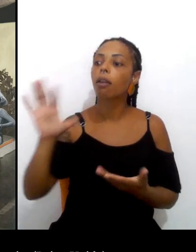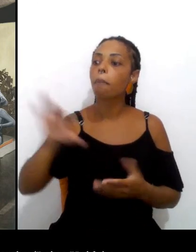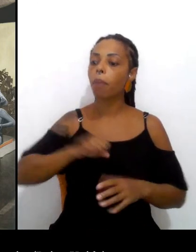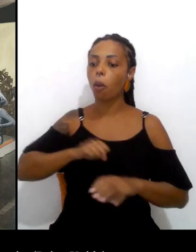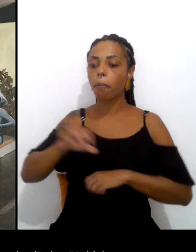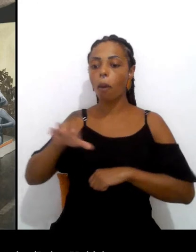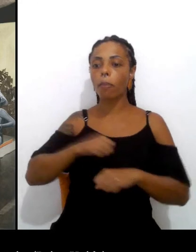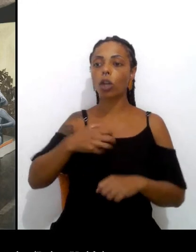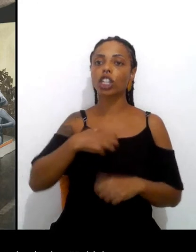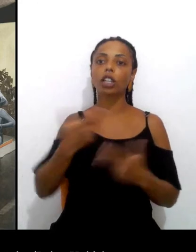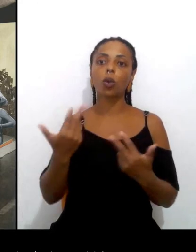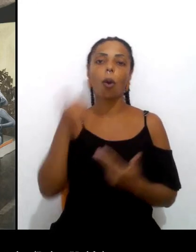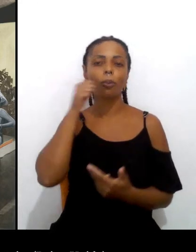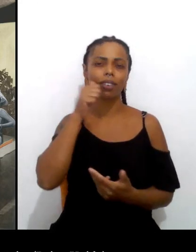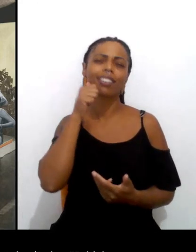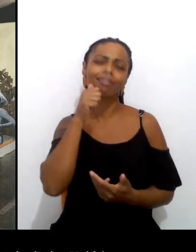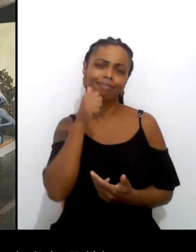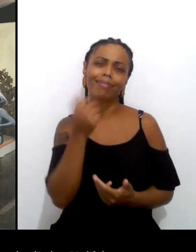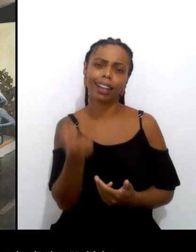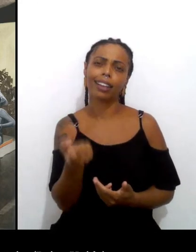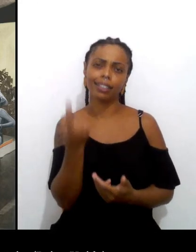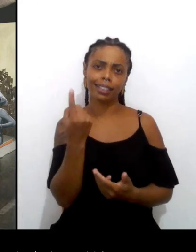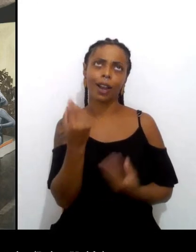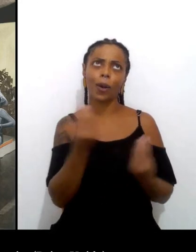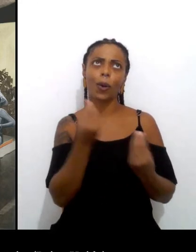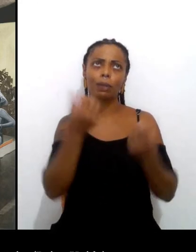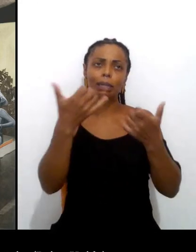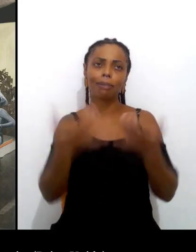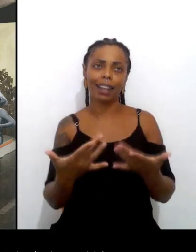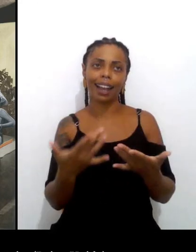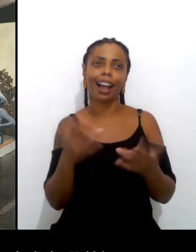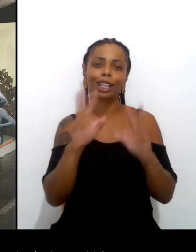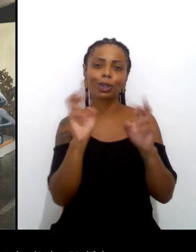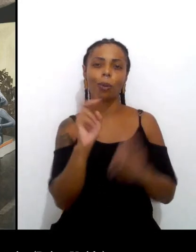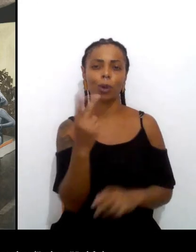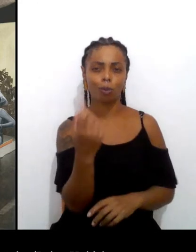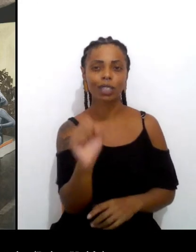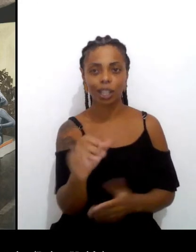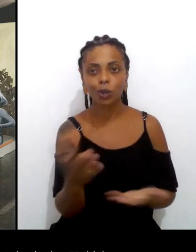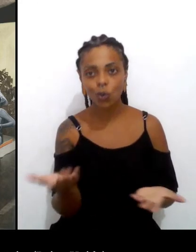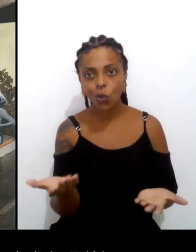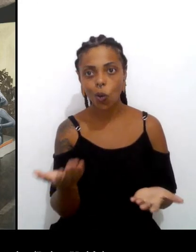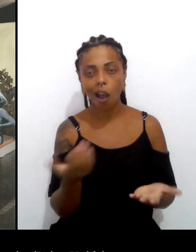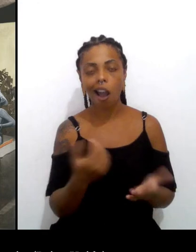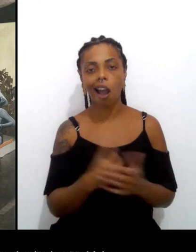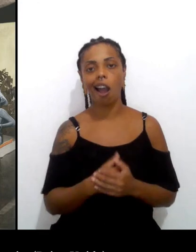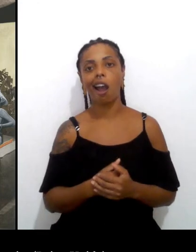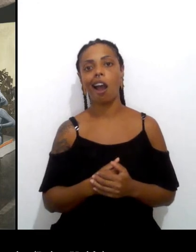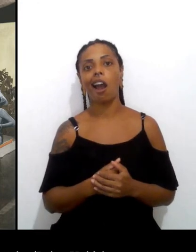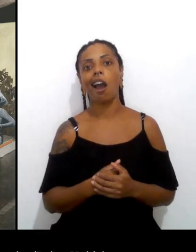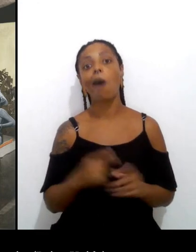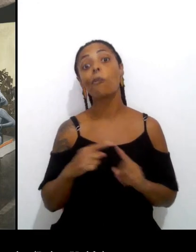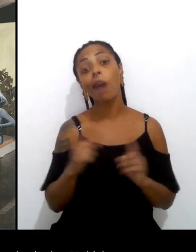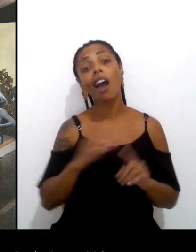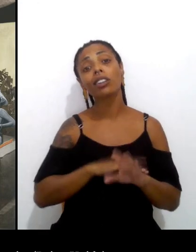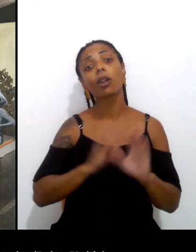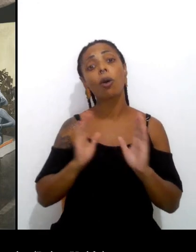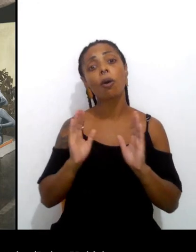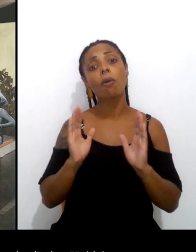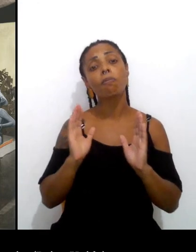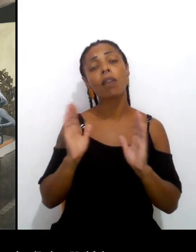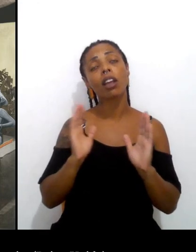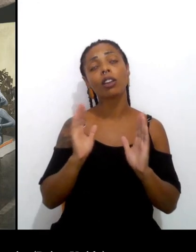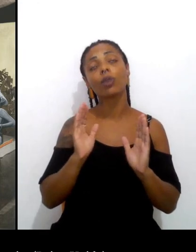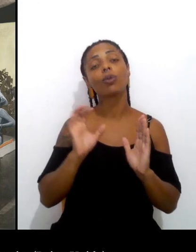uma maneira bastante estranha de explicar a homossexualidade masculina mas era um período